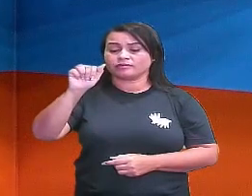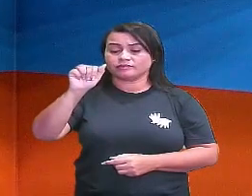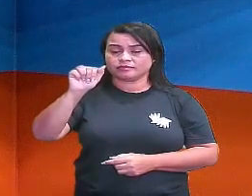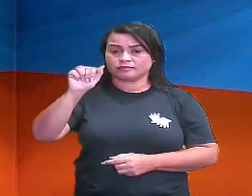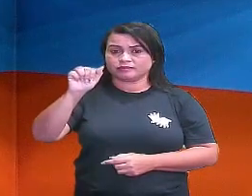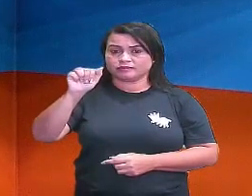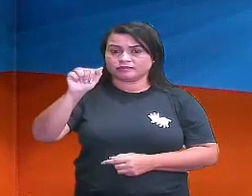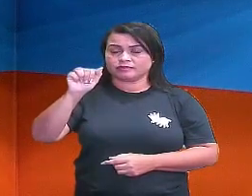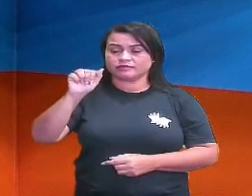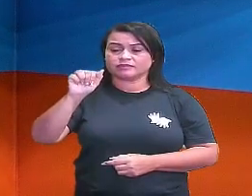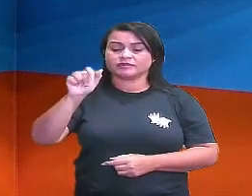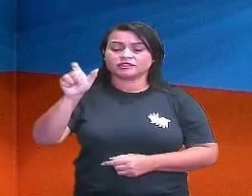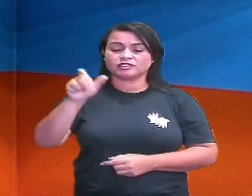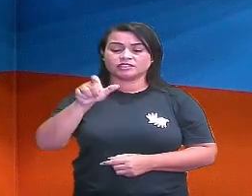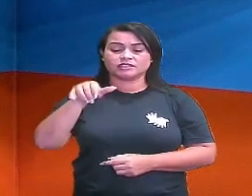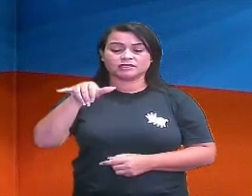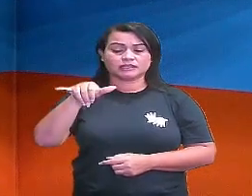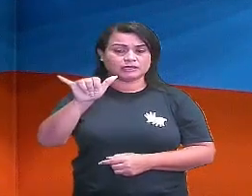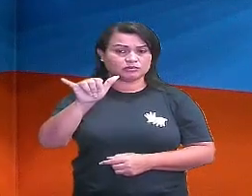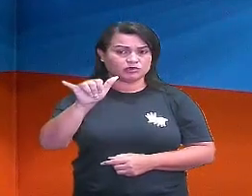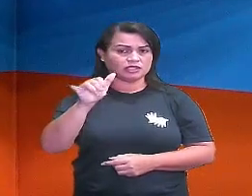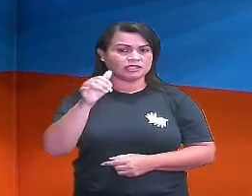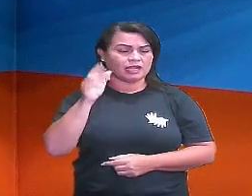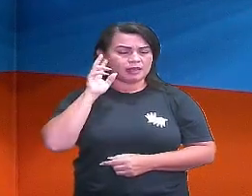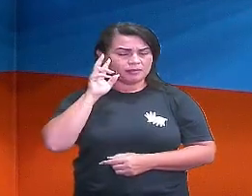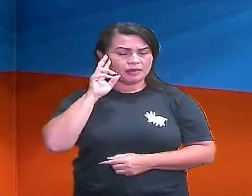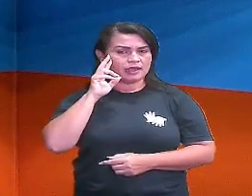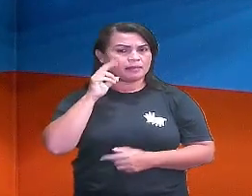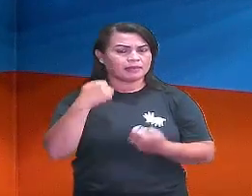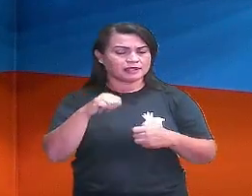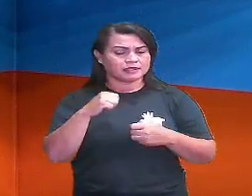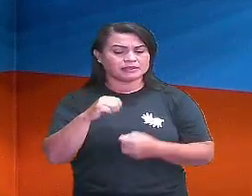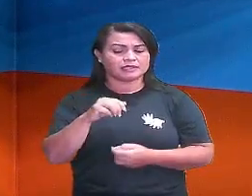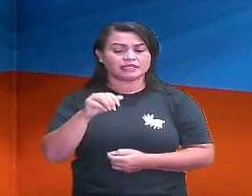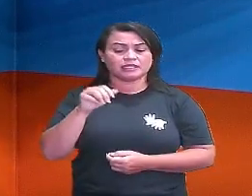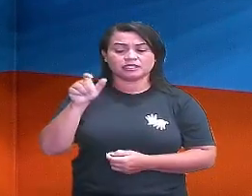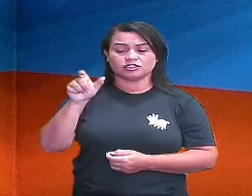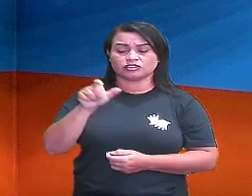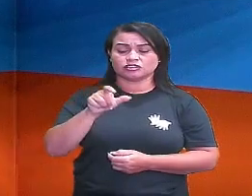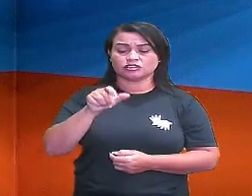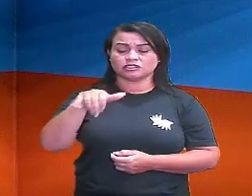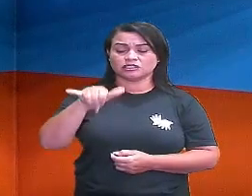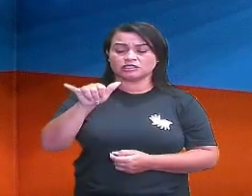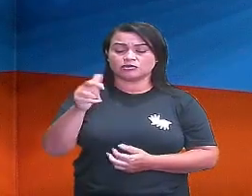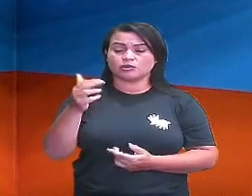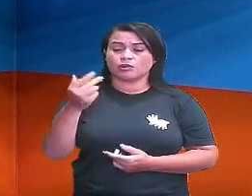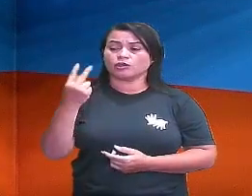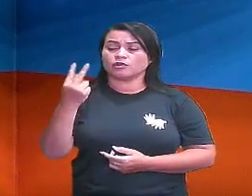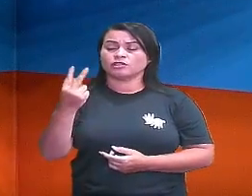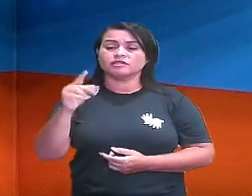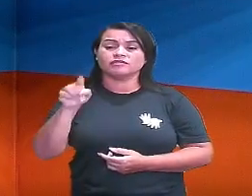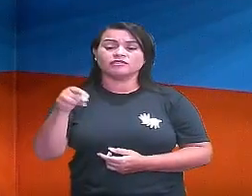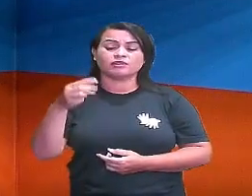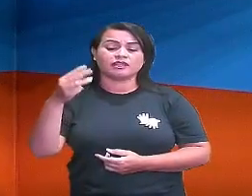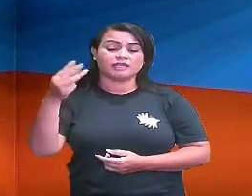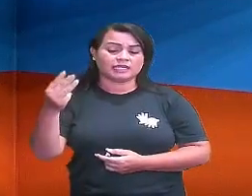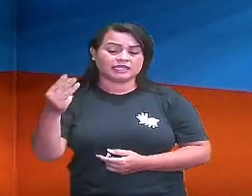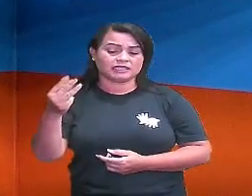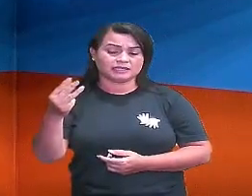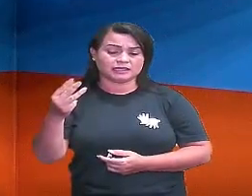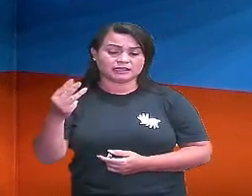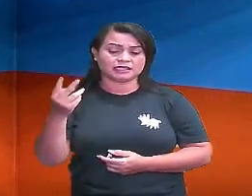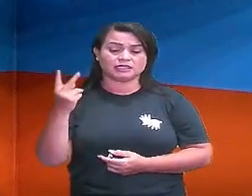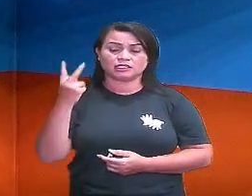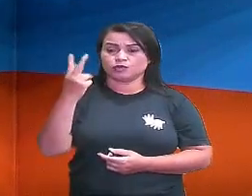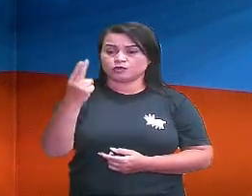é aí x, y, né? Que a gente precisa lembrar dessa relação. Então, ó, 2, 3, que é igual a 2, 3, par